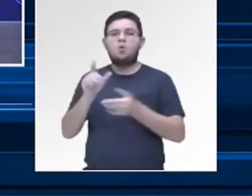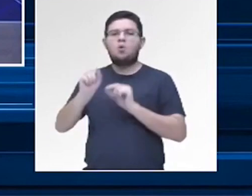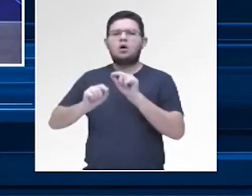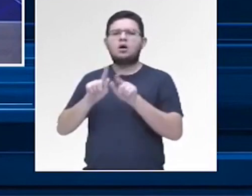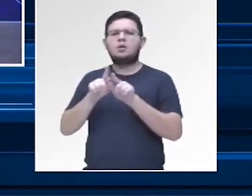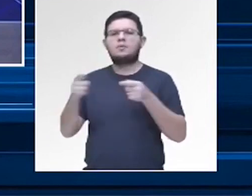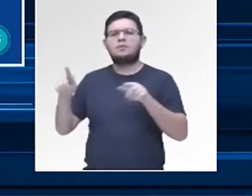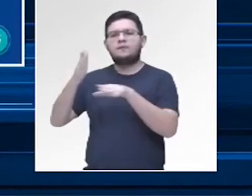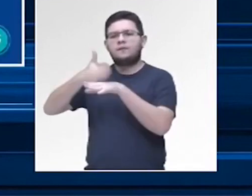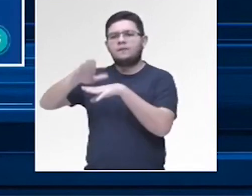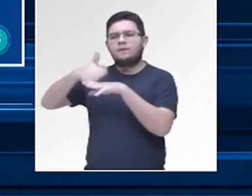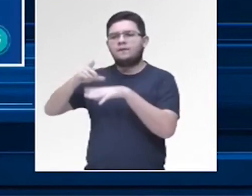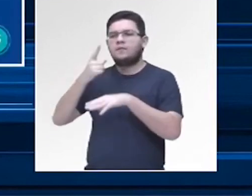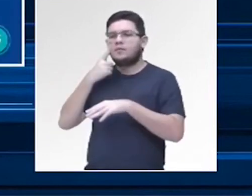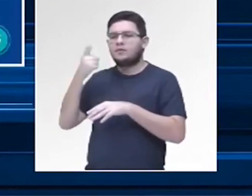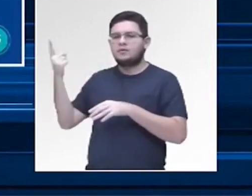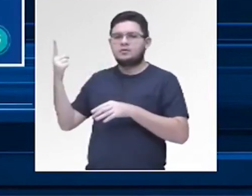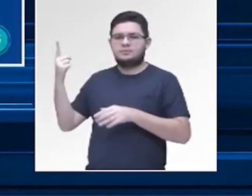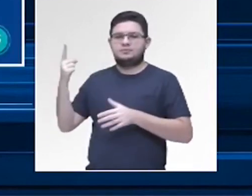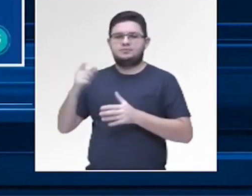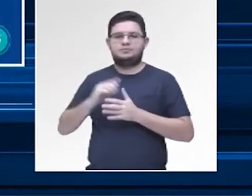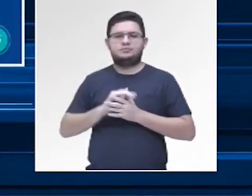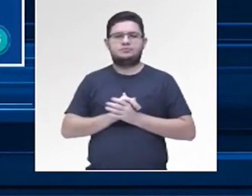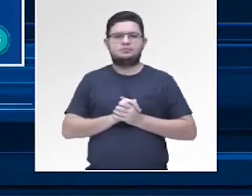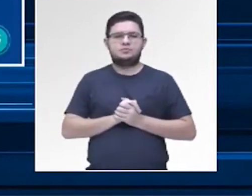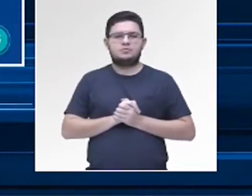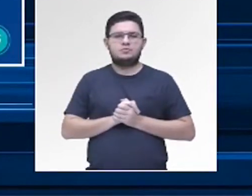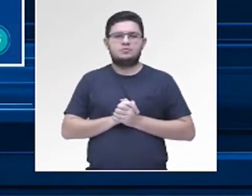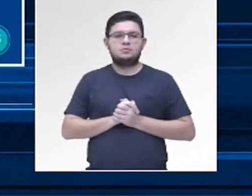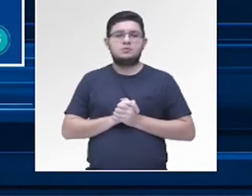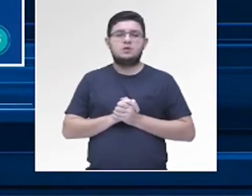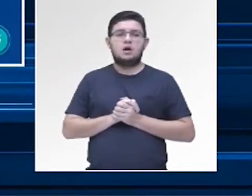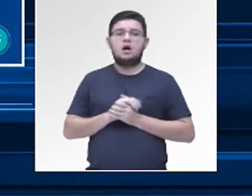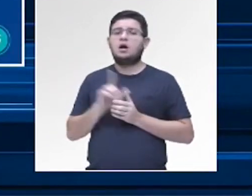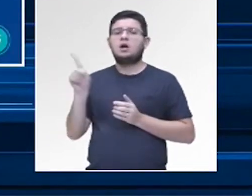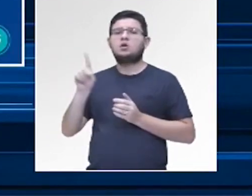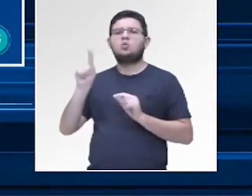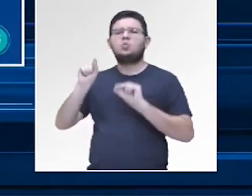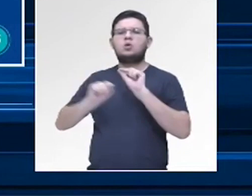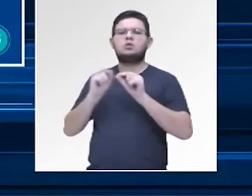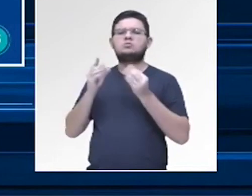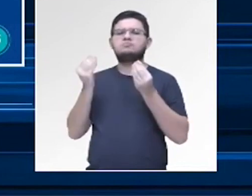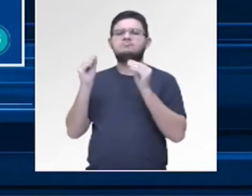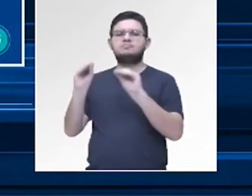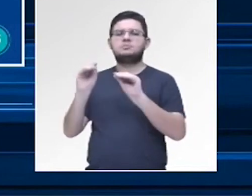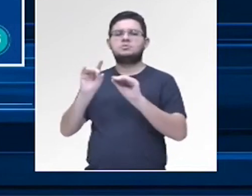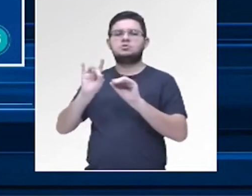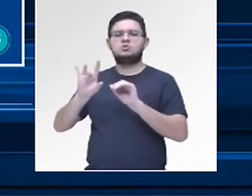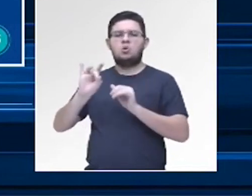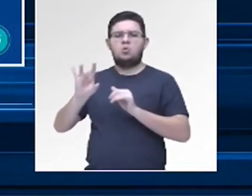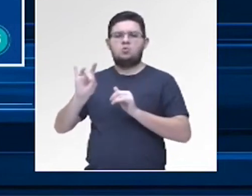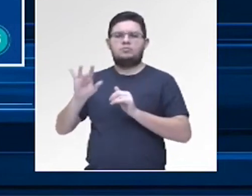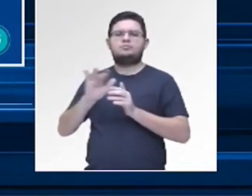aqui comigo na TV. O que, que vocês precisam fazer? Apenas acrescentar aí, né?